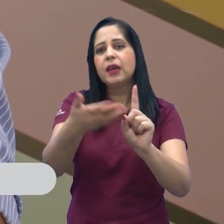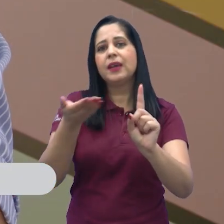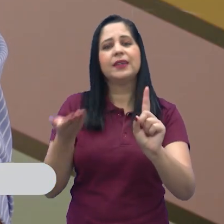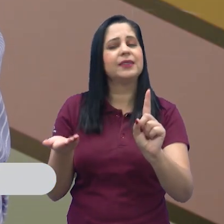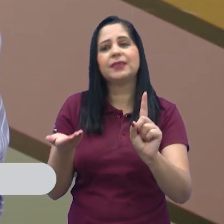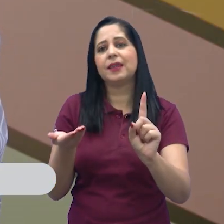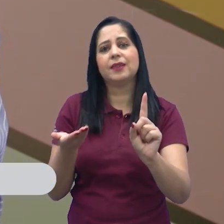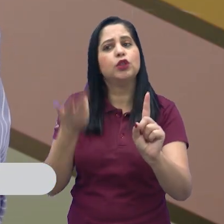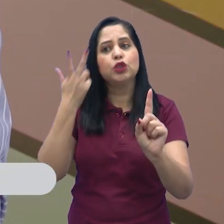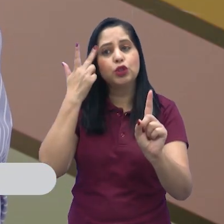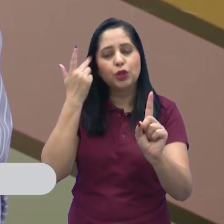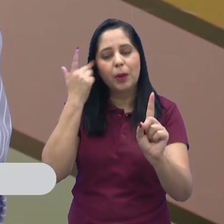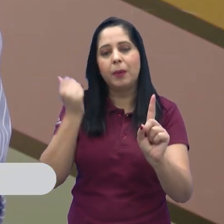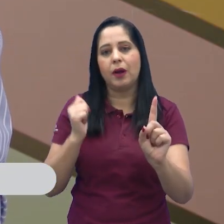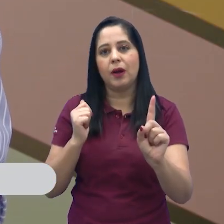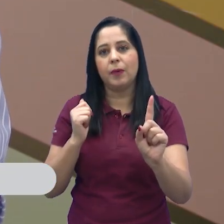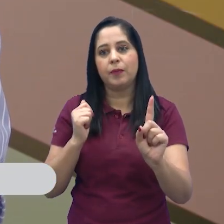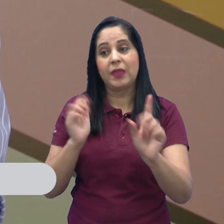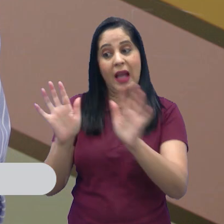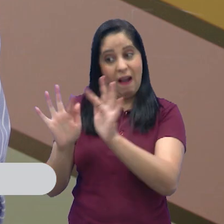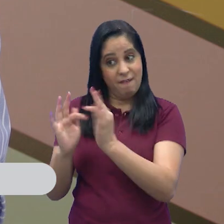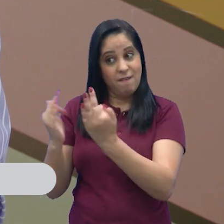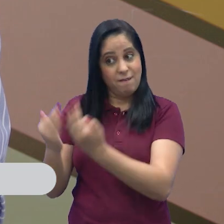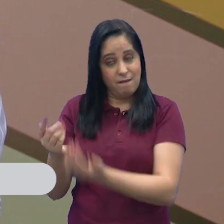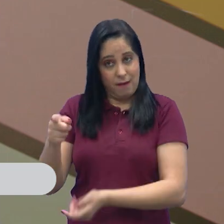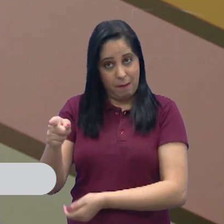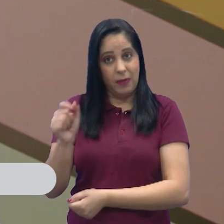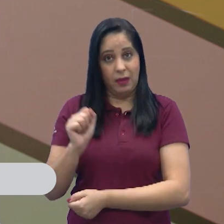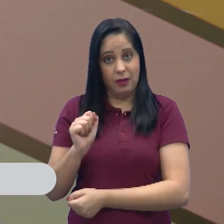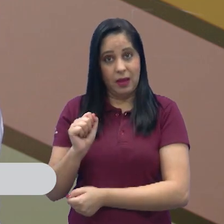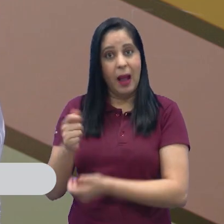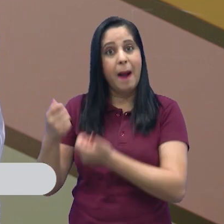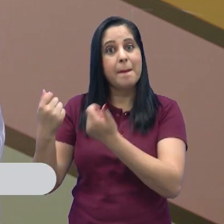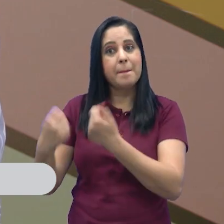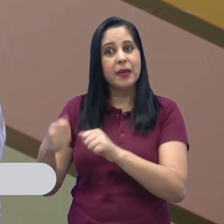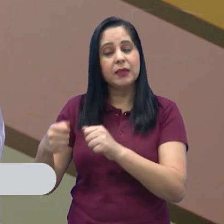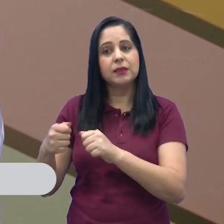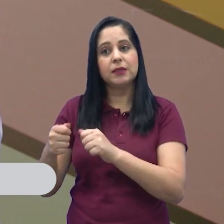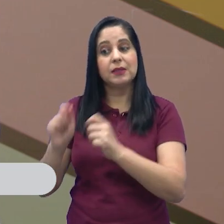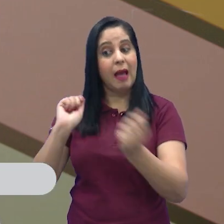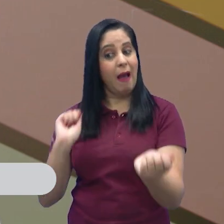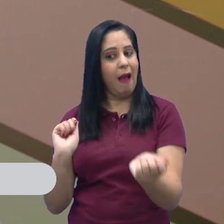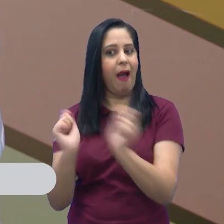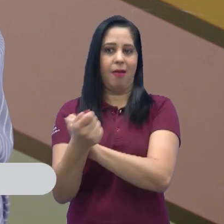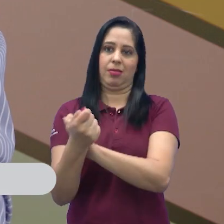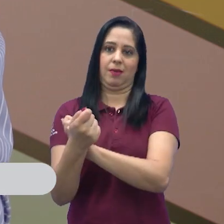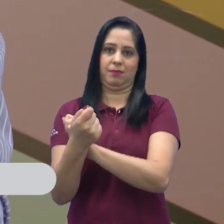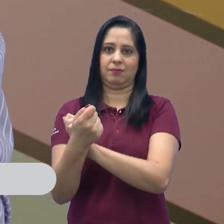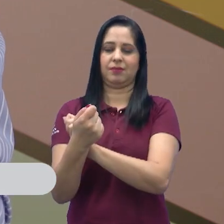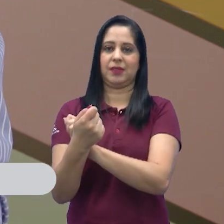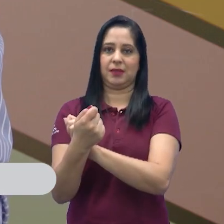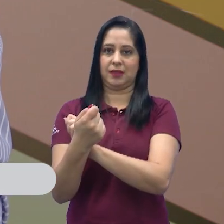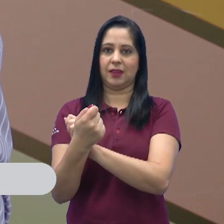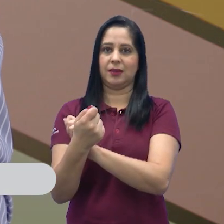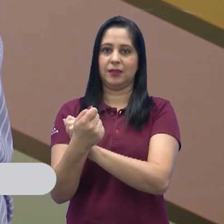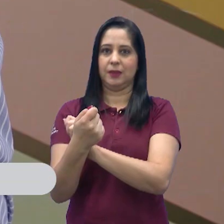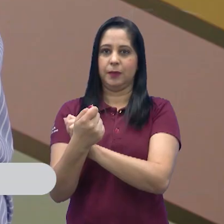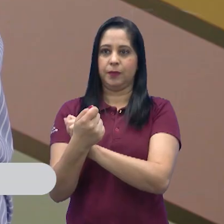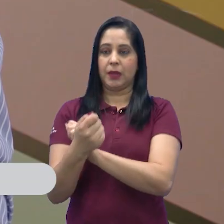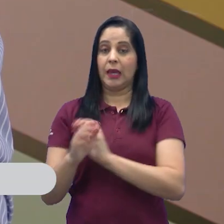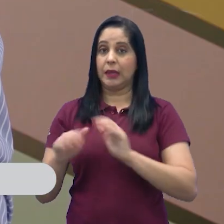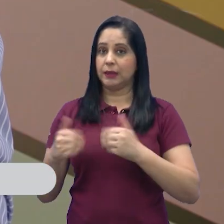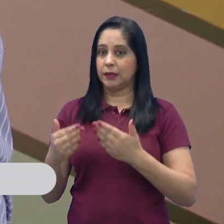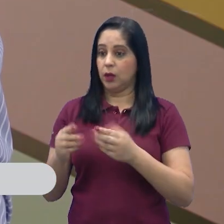normal. A família, ela precisa se adequar. E eu no consultório,